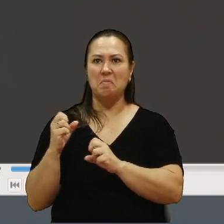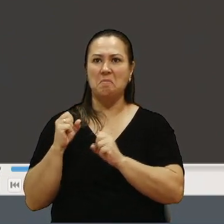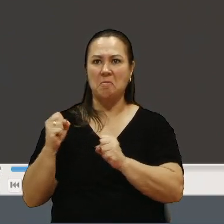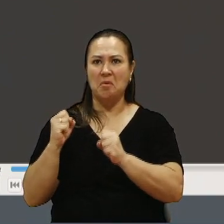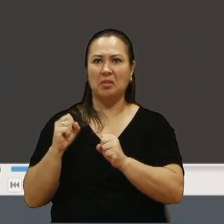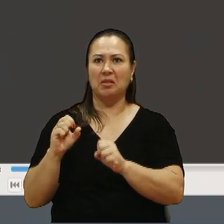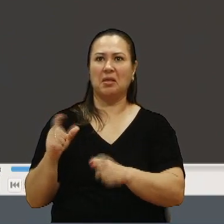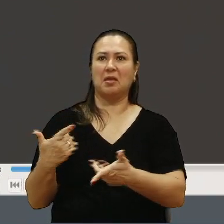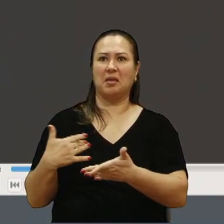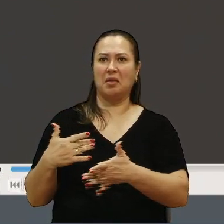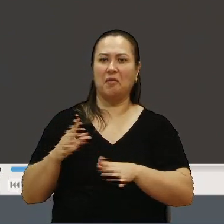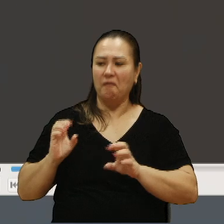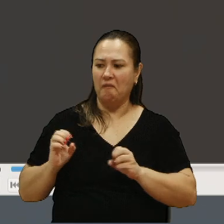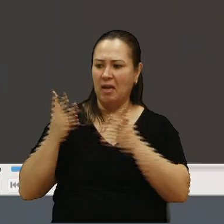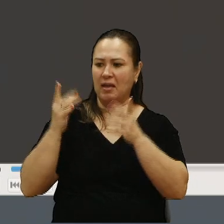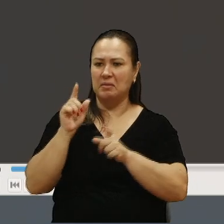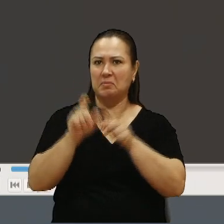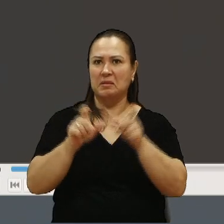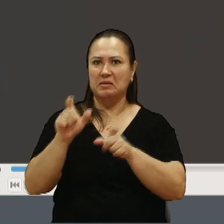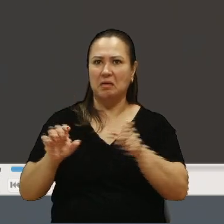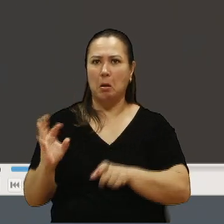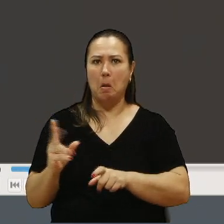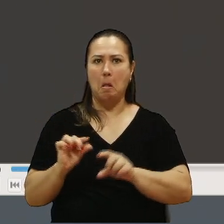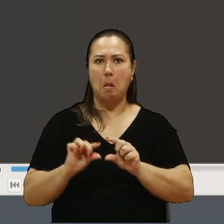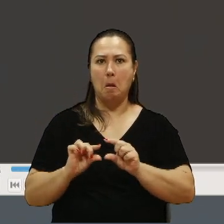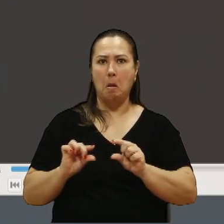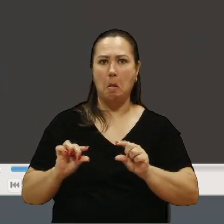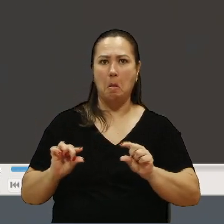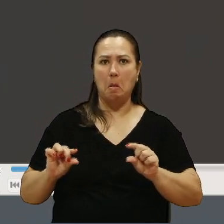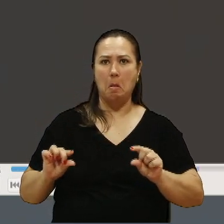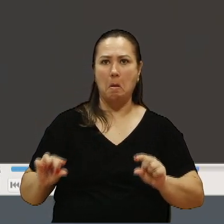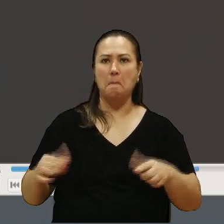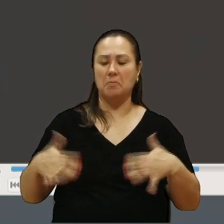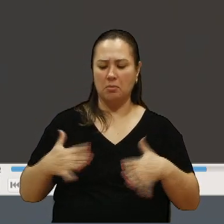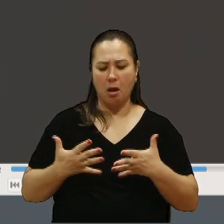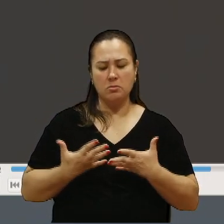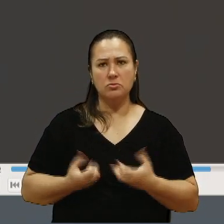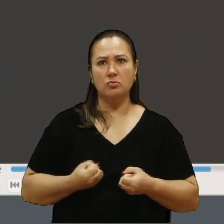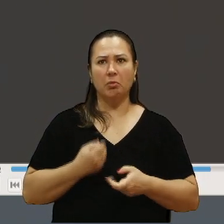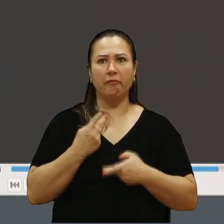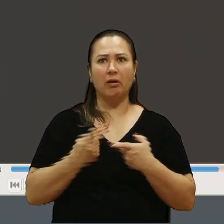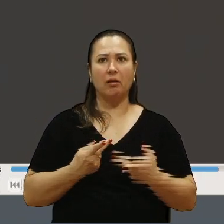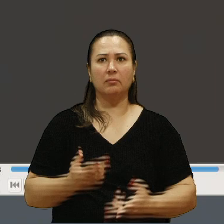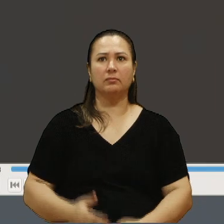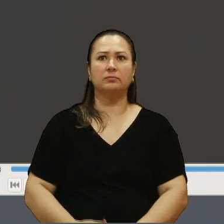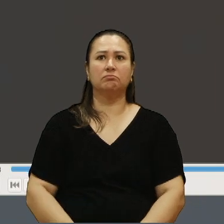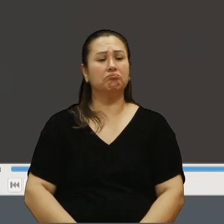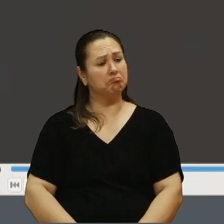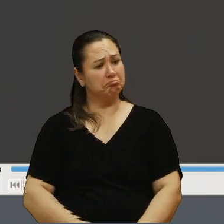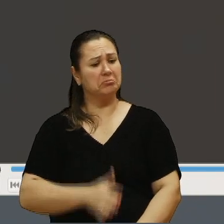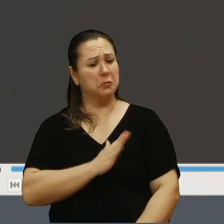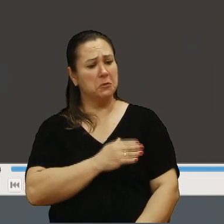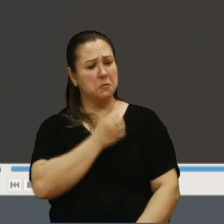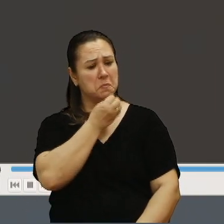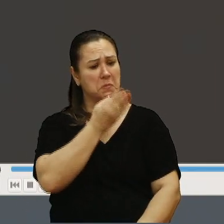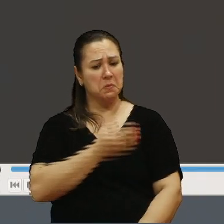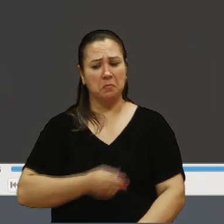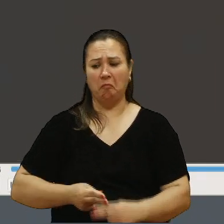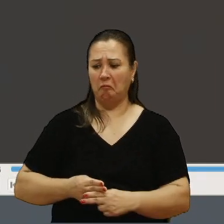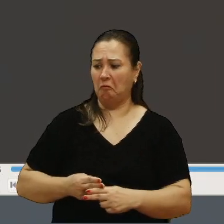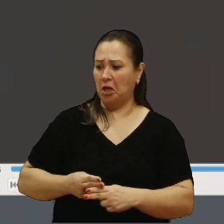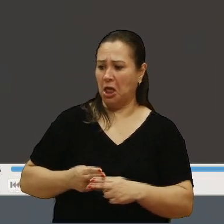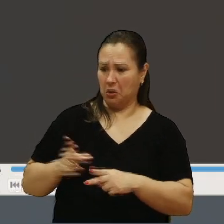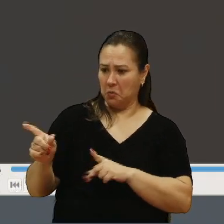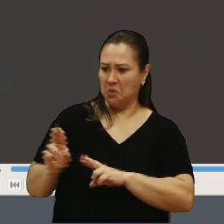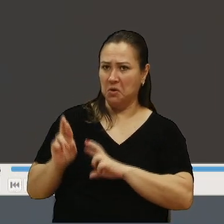o Médici eu festejei, quando morreu a Margaret Thatcher eu festejei, mesmo, assumo e digo. Coração bom você tem. Coração bom. Na facada, tava torcendo